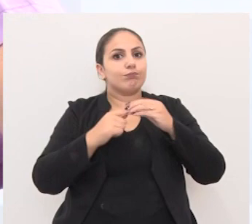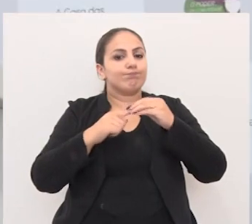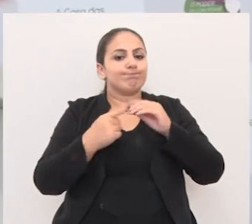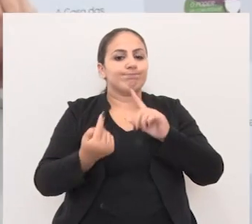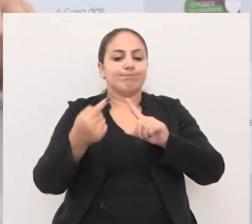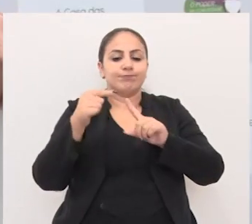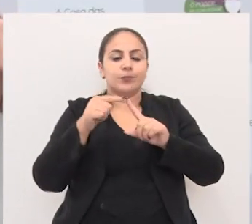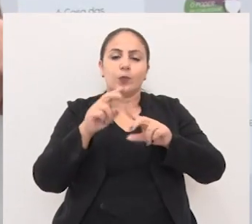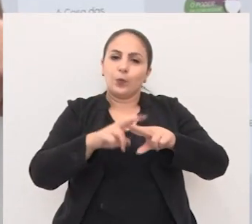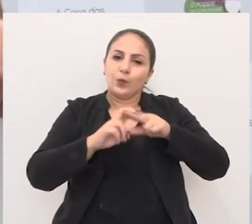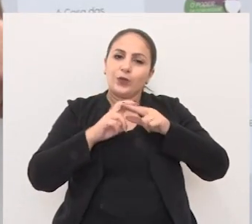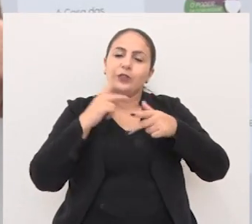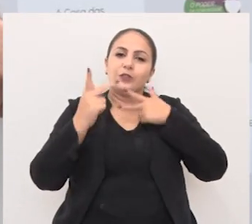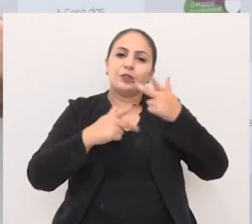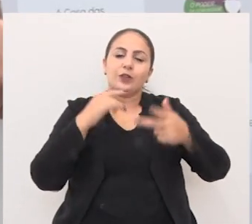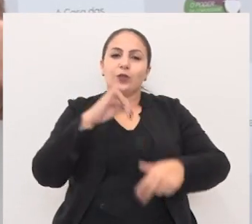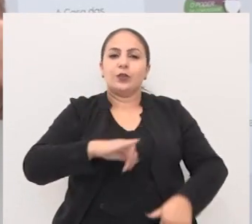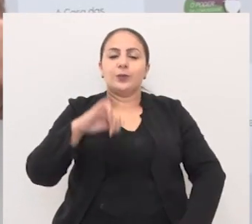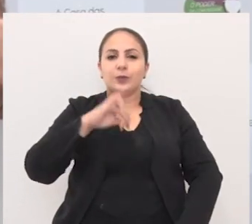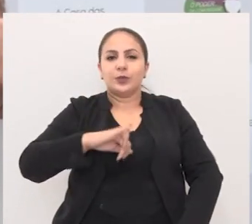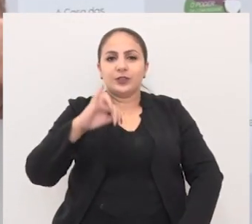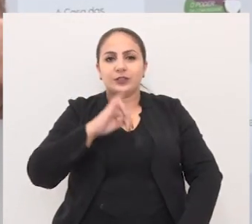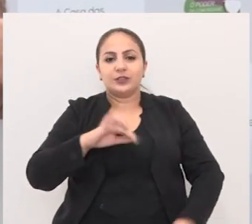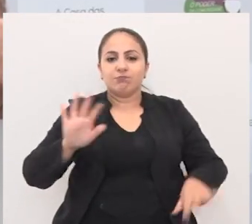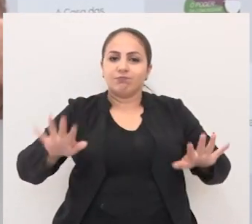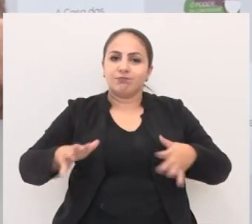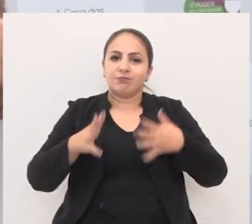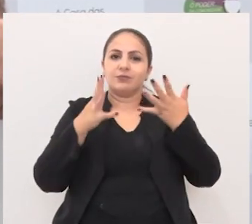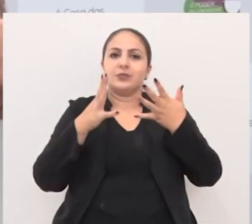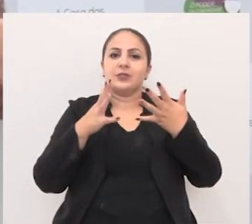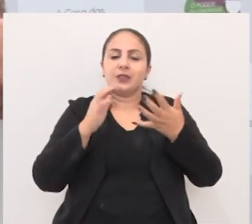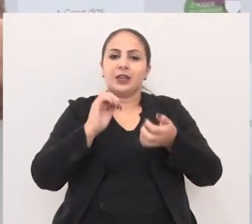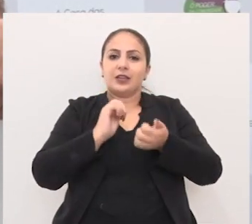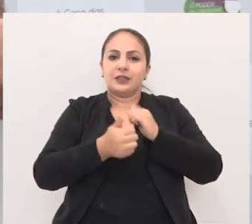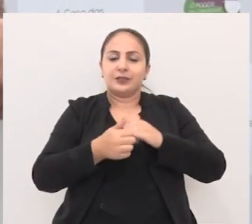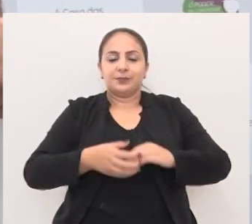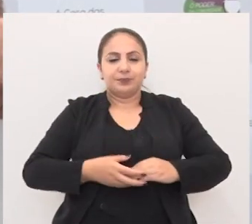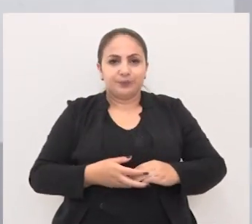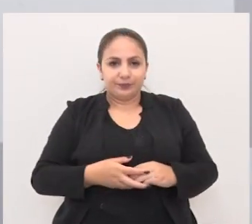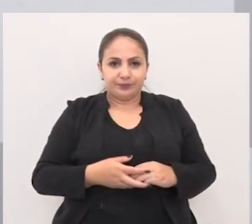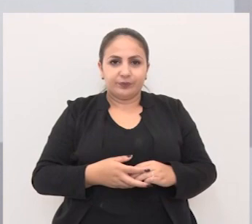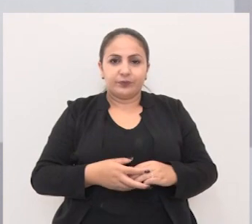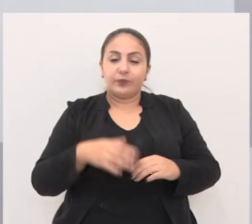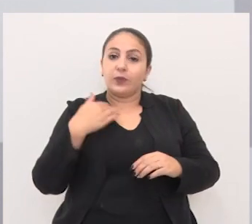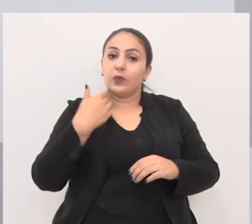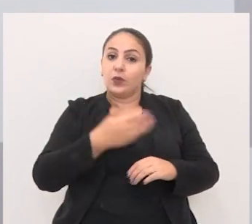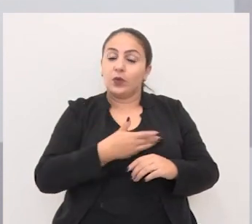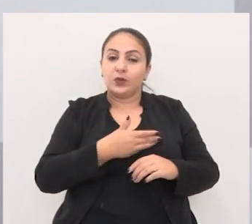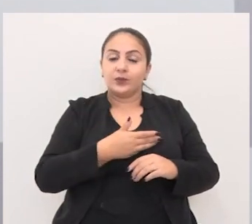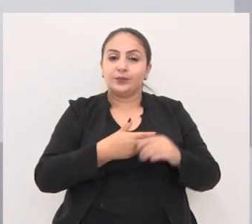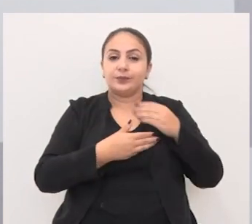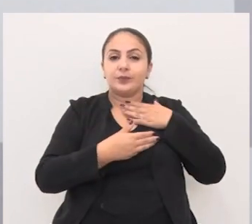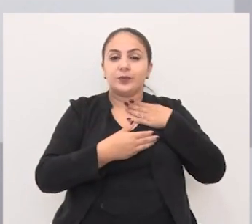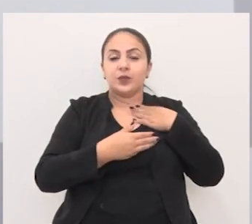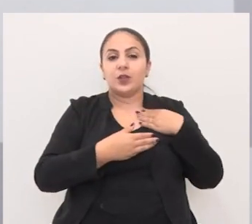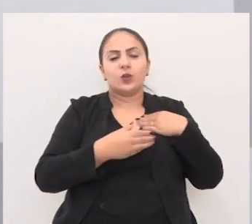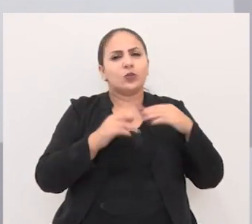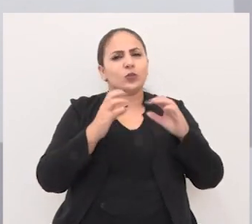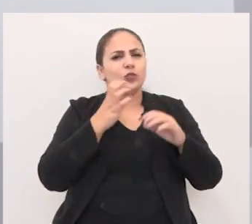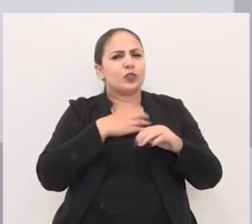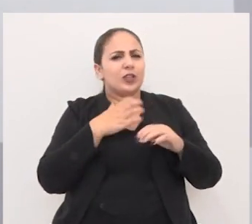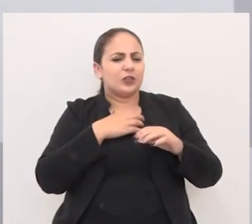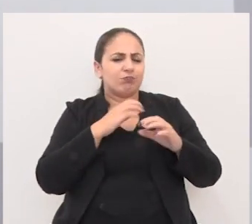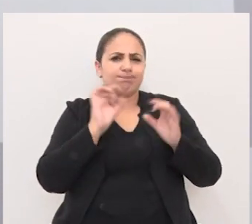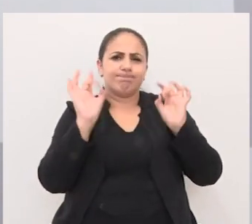prioridade. Por isso, falou da importância do incentivo aos atletas. A gente tratou de uma maneira especial